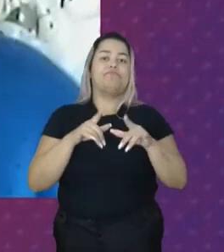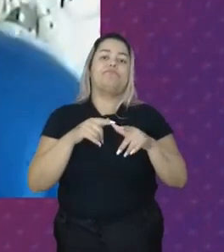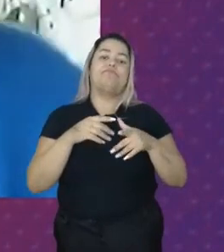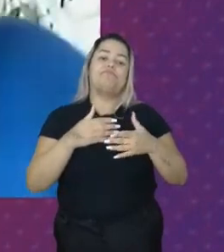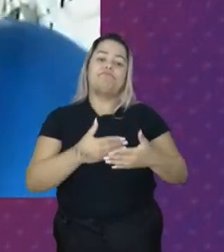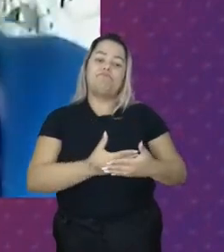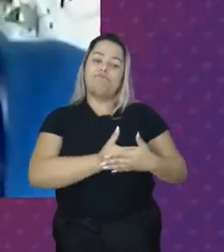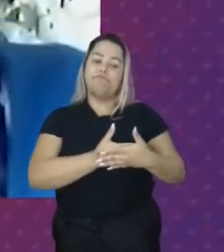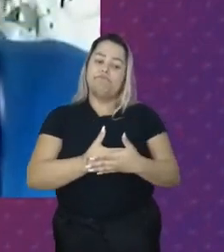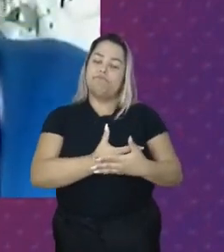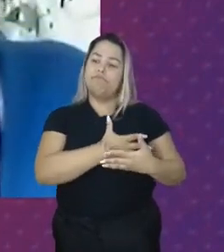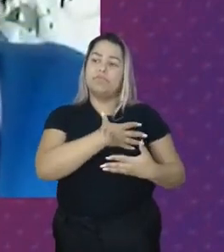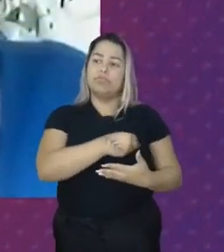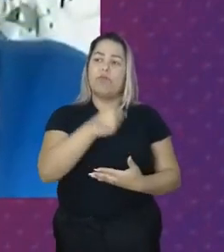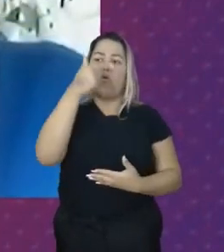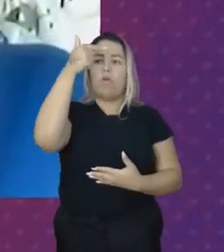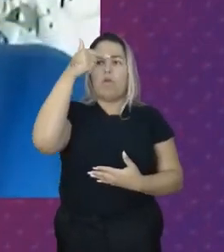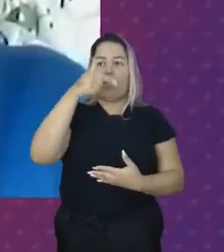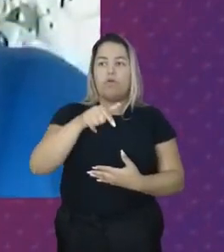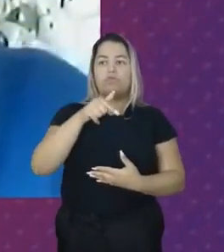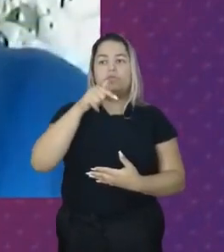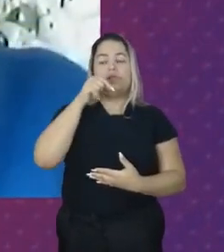tudo que as outras